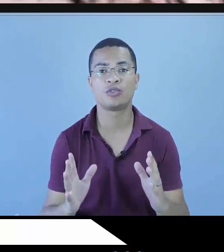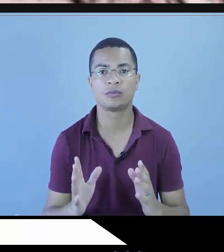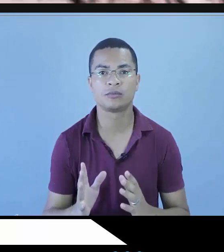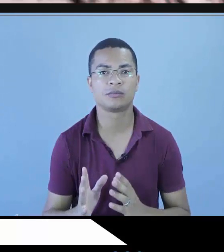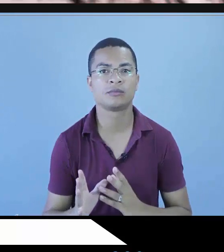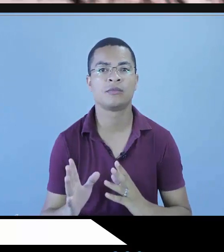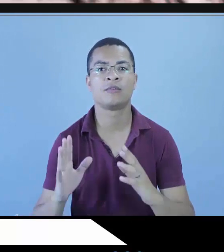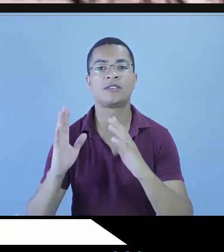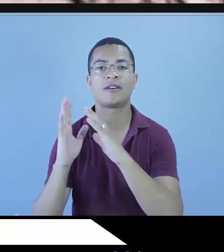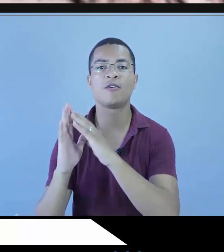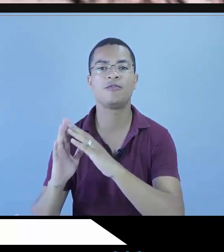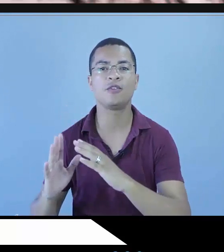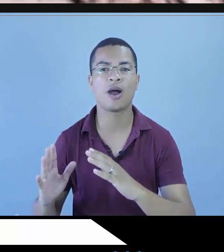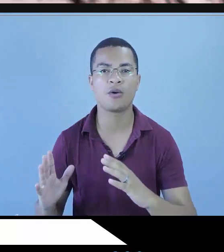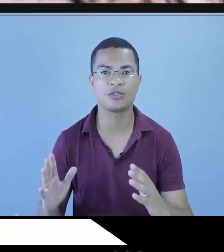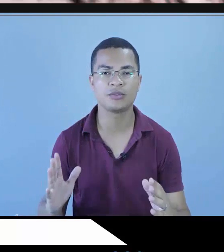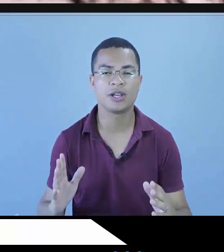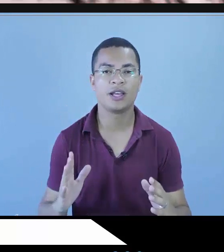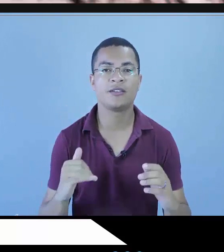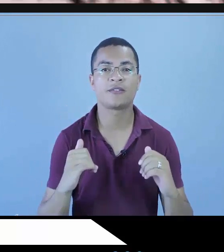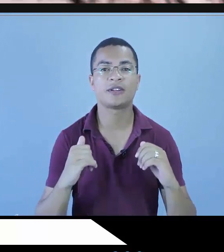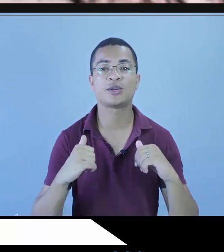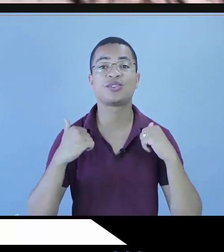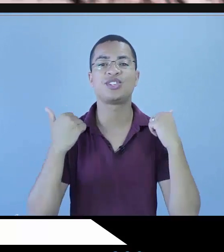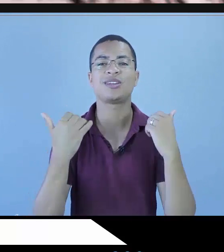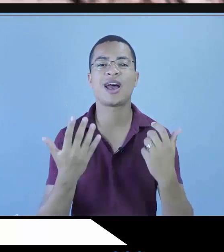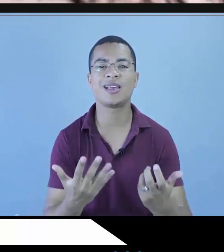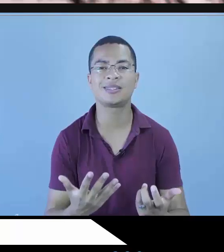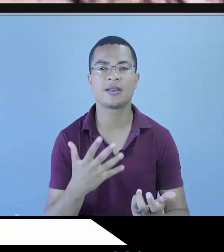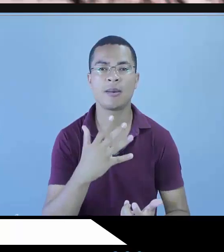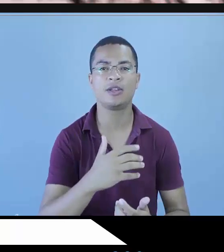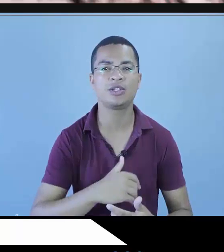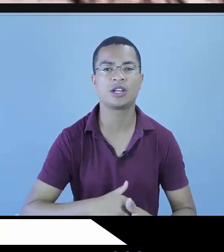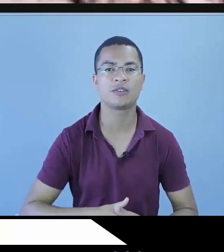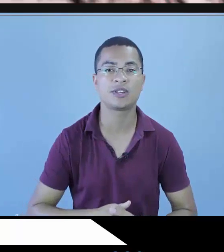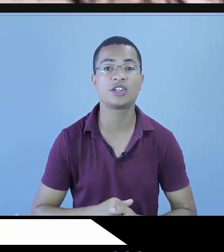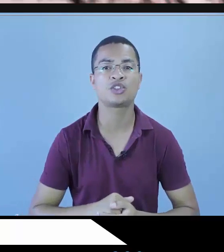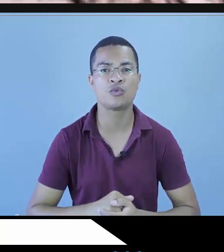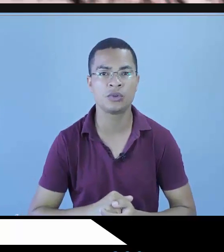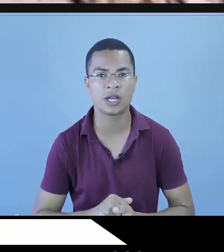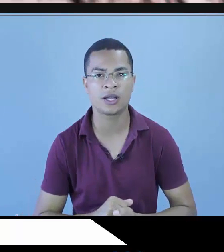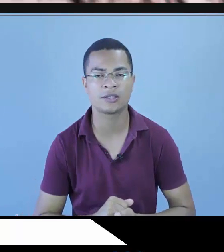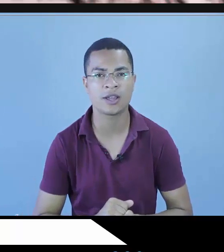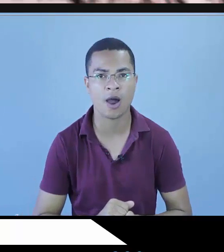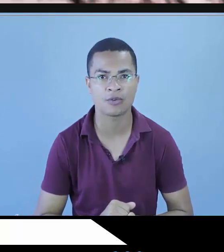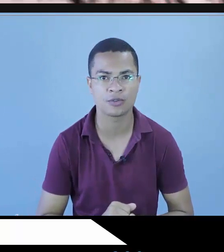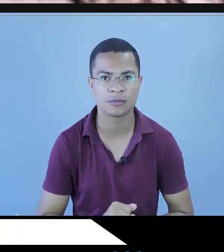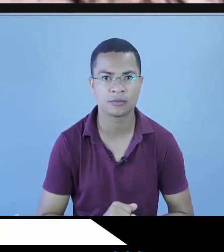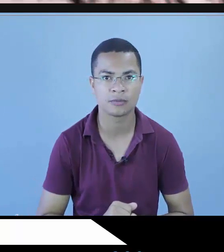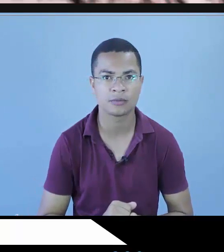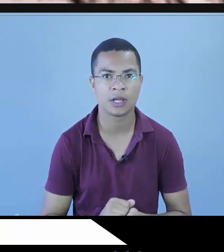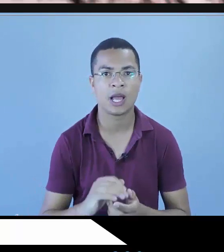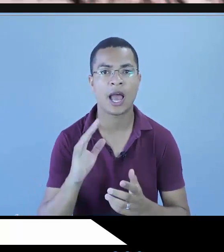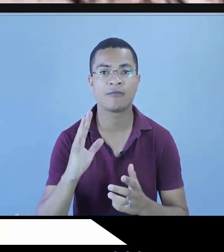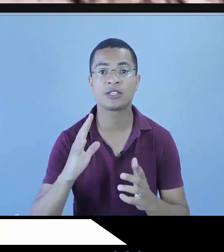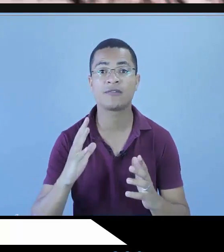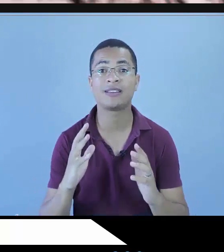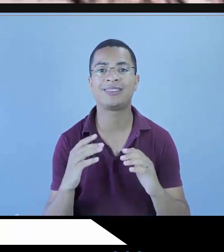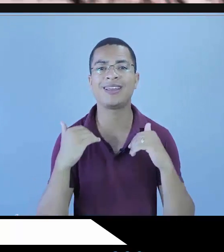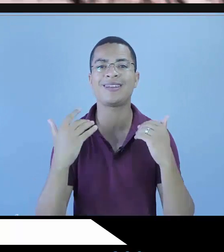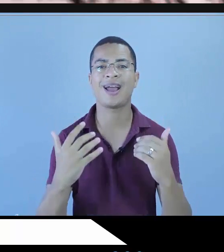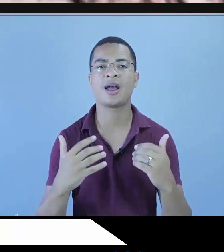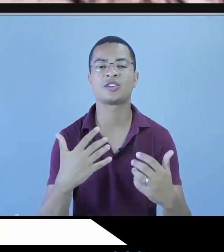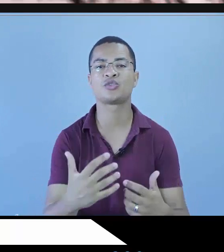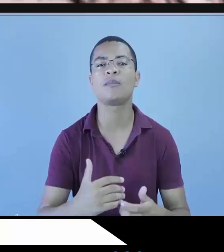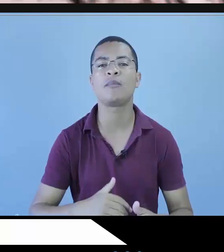só o áudio. Você vai ouvir o áudio e vai fazer os sinais à medida que você escuta esse áudio. Aí você